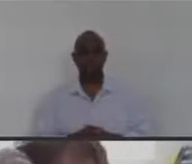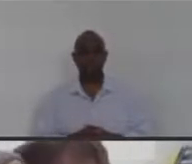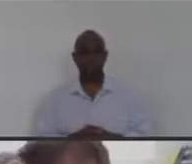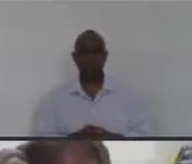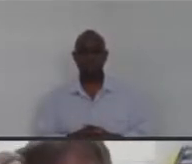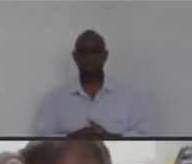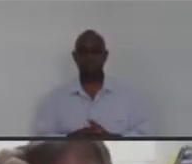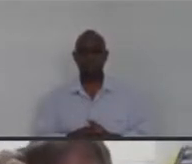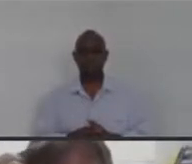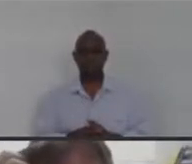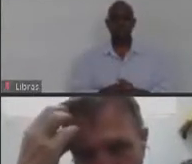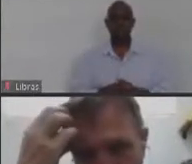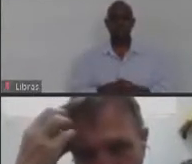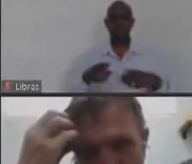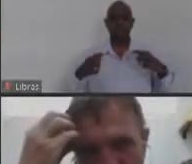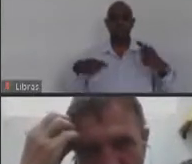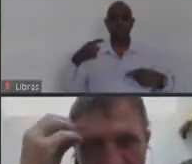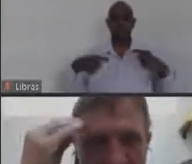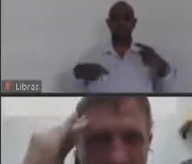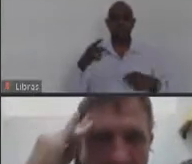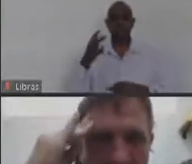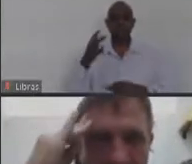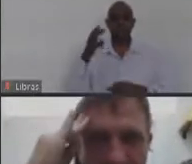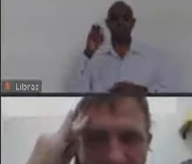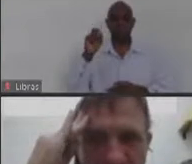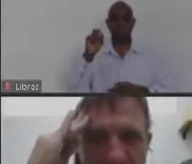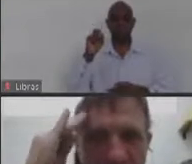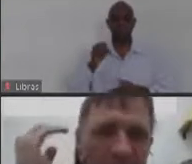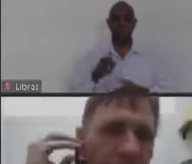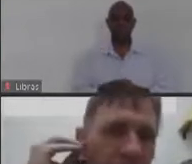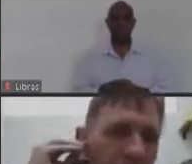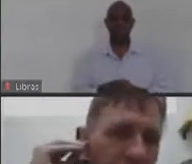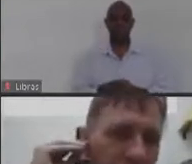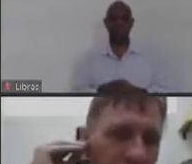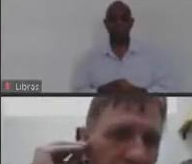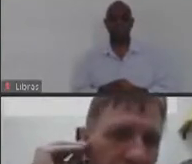O requerimento continua em discussão de número 28 de 2020.